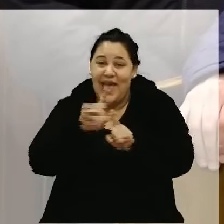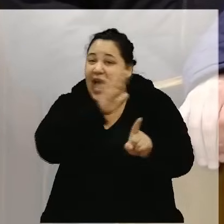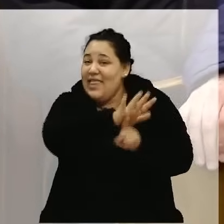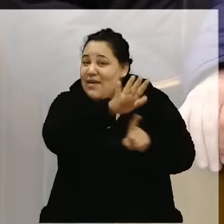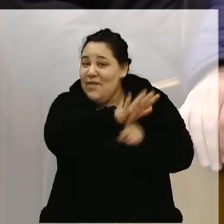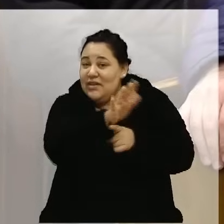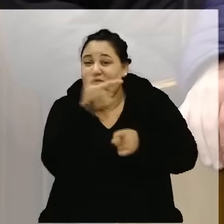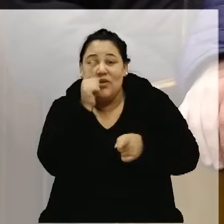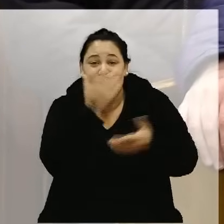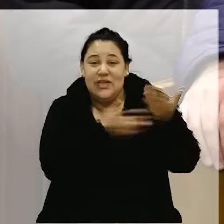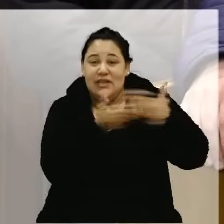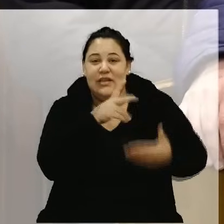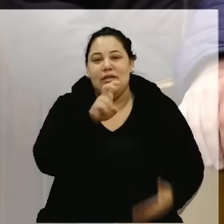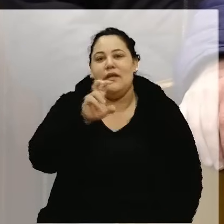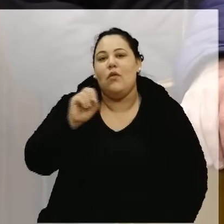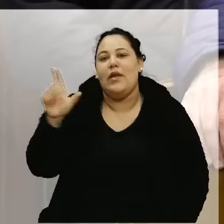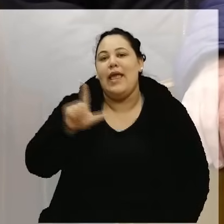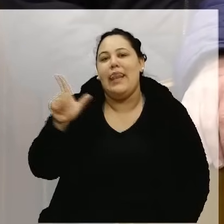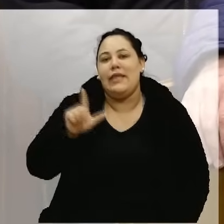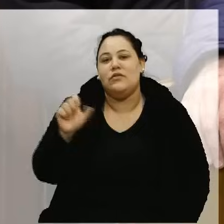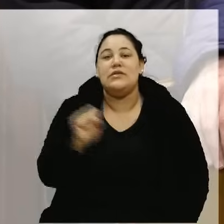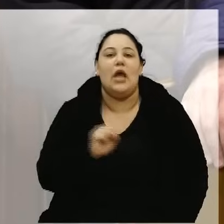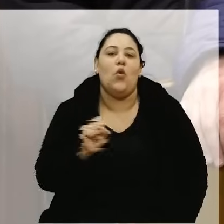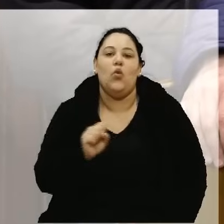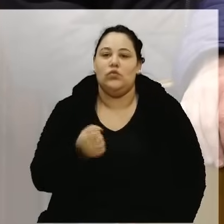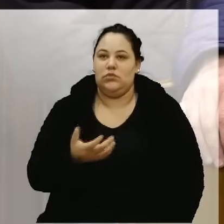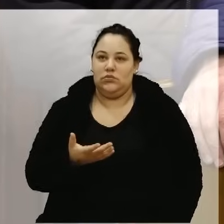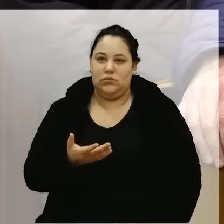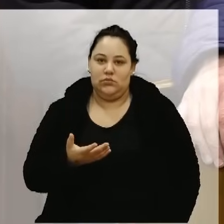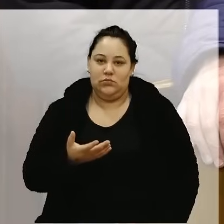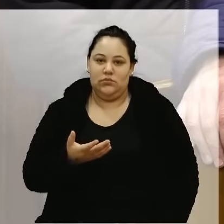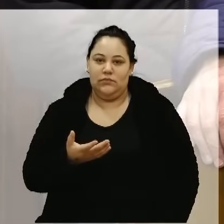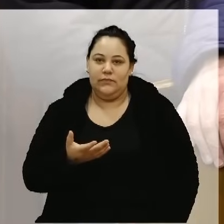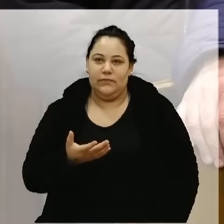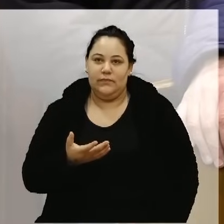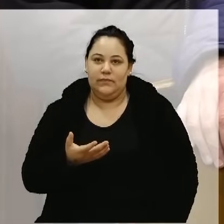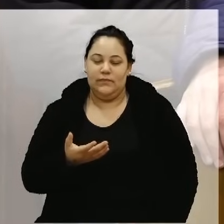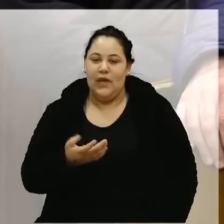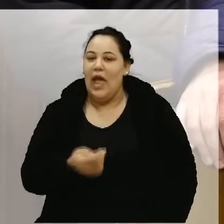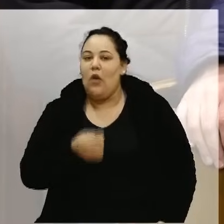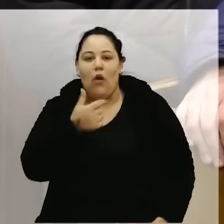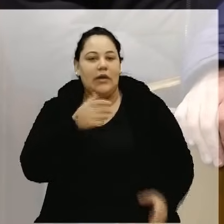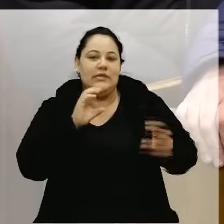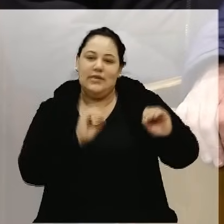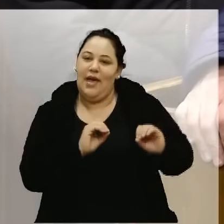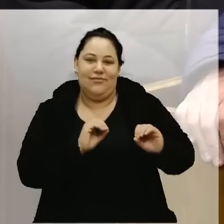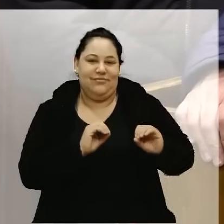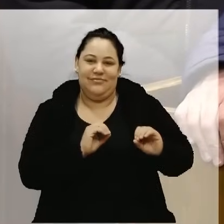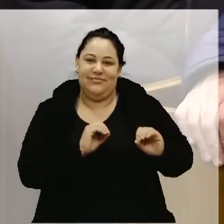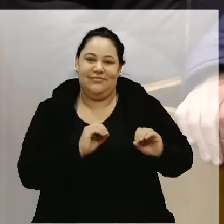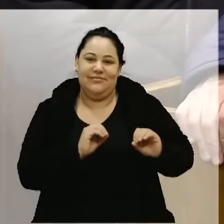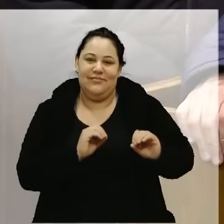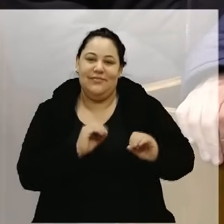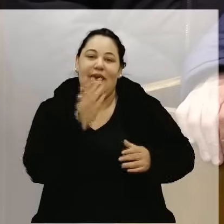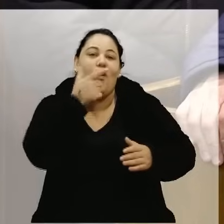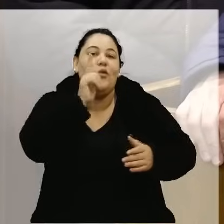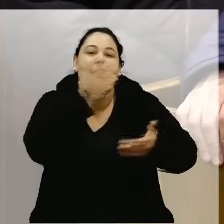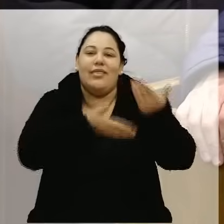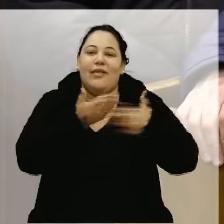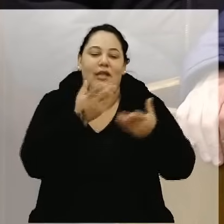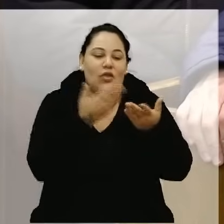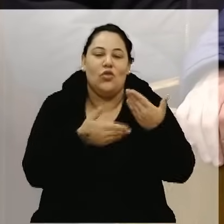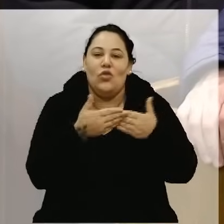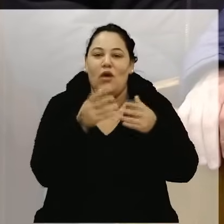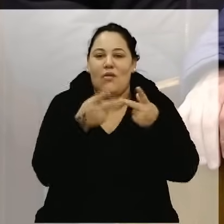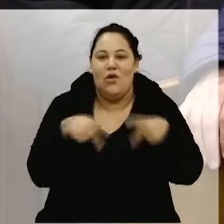atenderia 50 litros por segundo só. Quer dizer, o efeito é praticamente zero para a população que